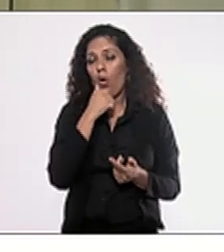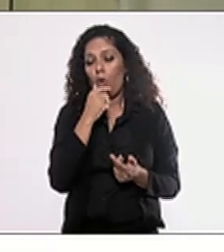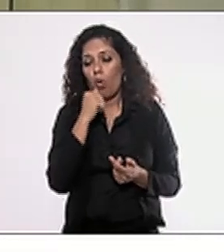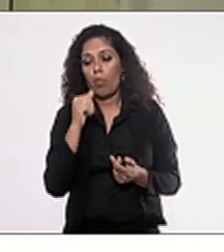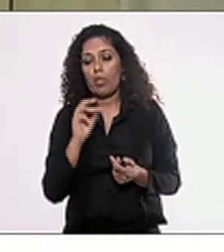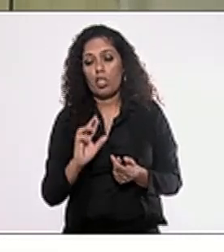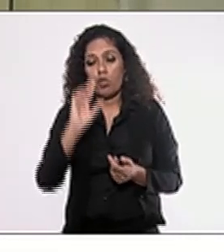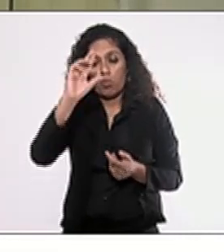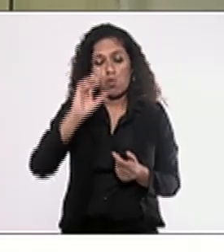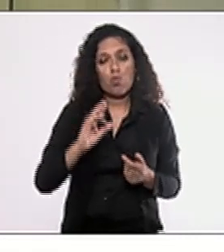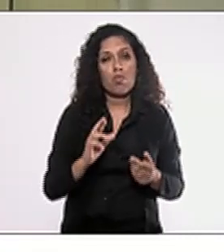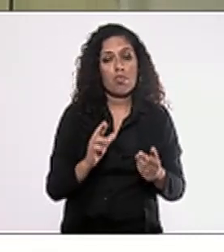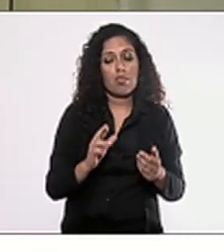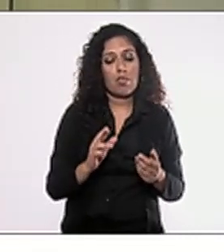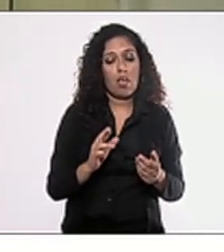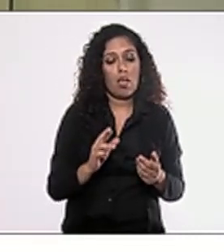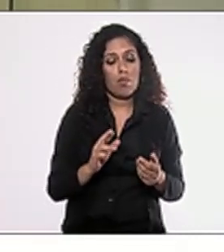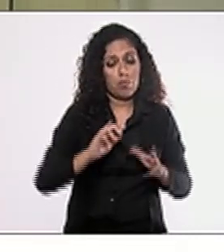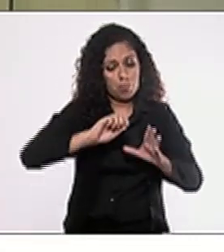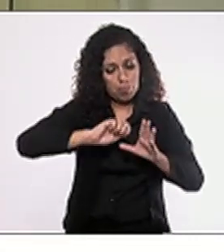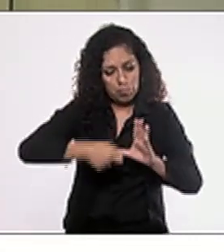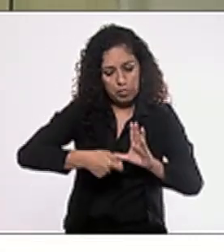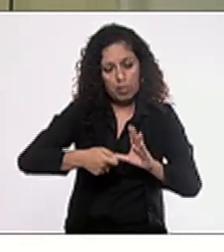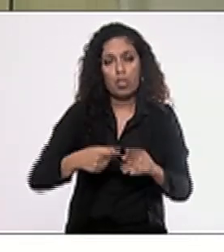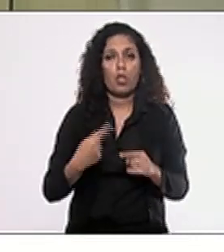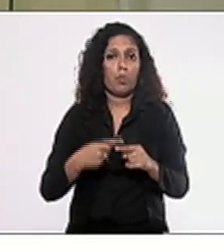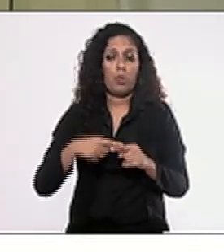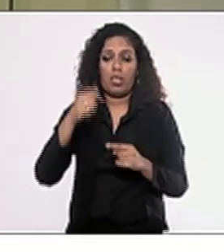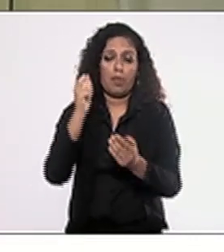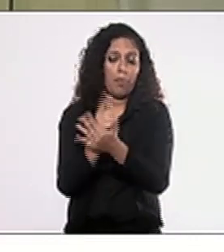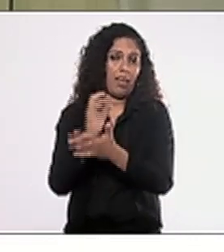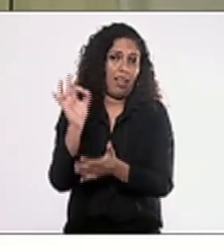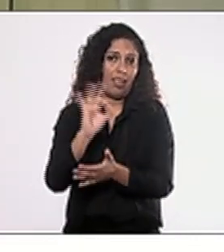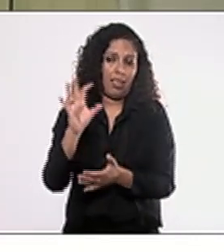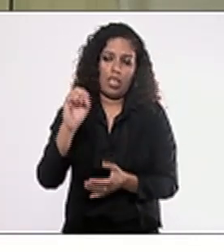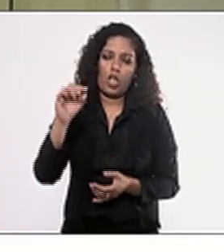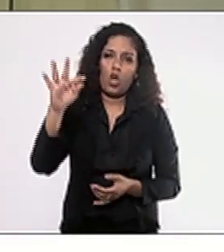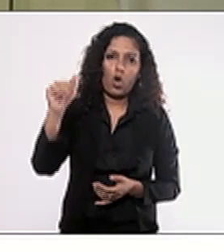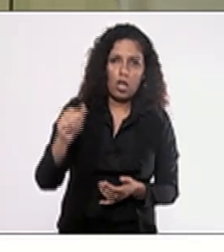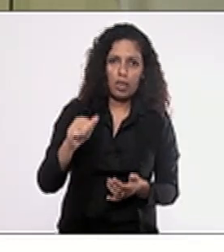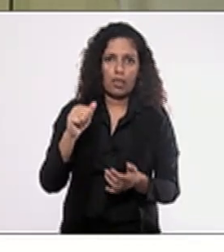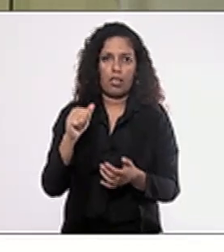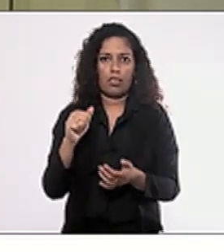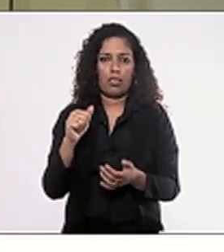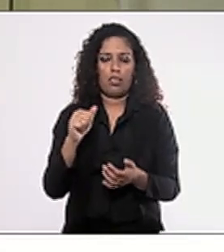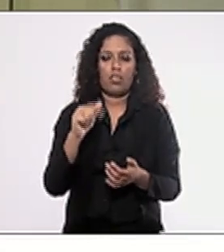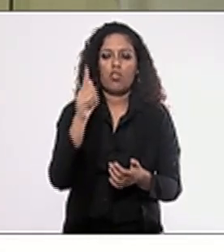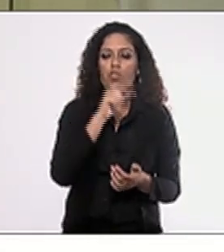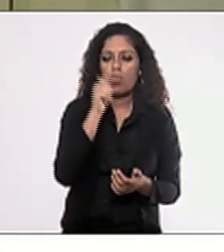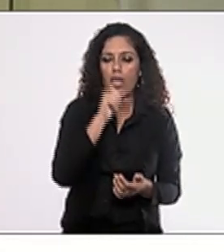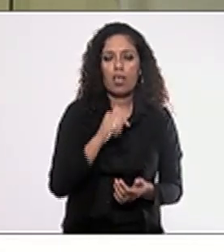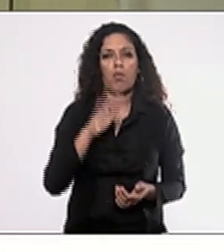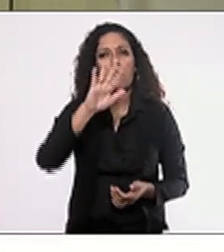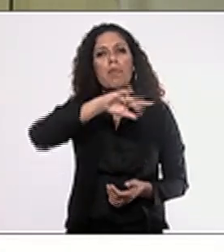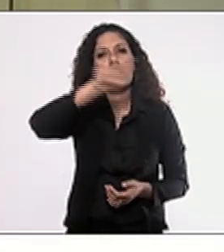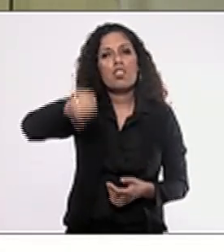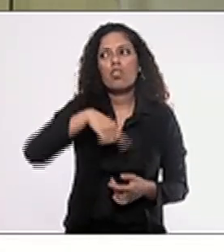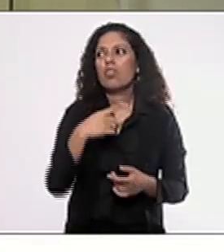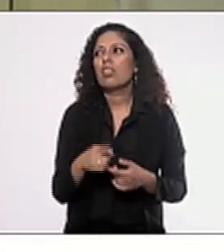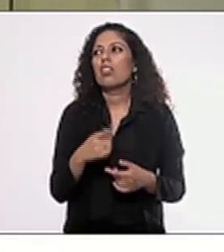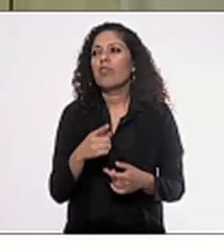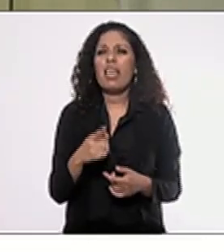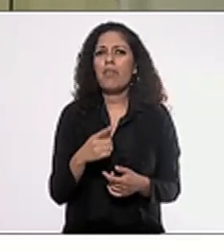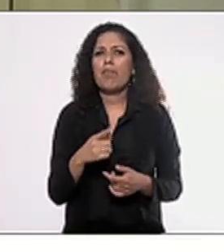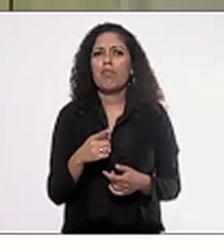pagam o valor que seria o equivalente à sua cota de água, né? E essa cota, dizem que é a cota exatamente o consumo